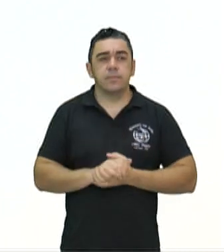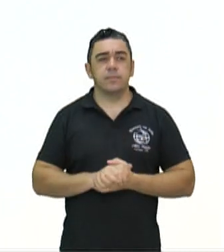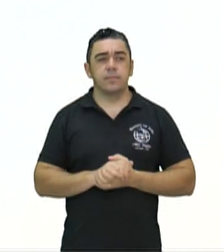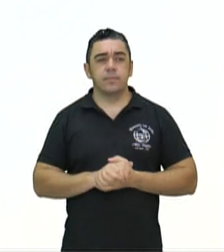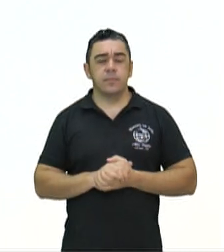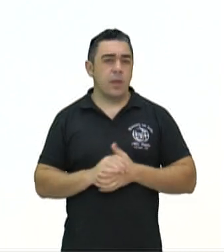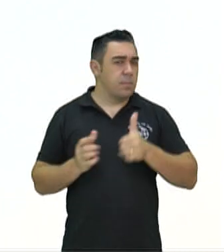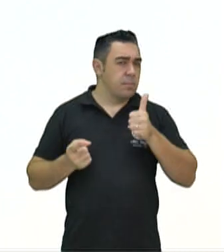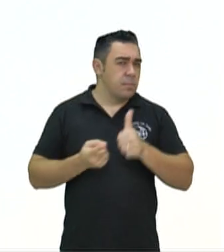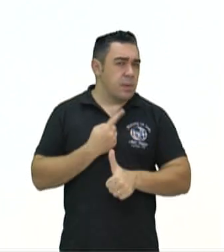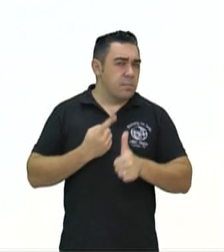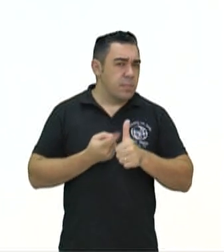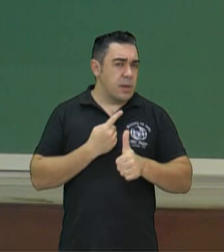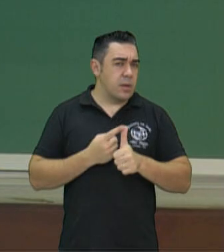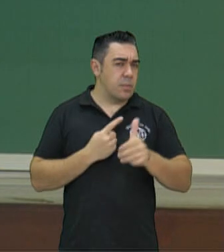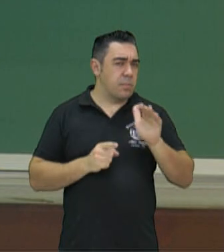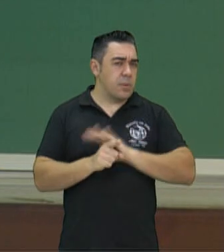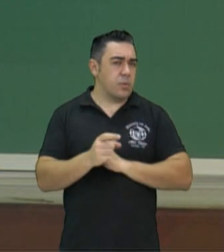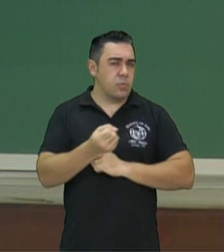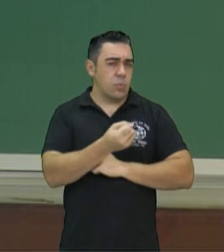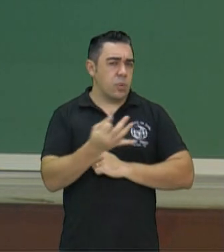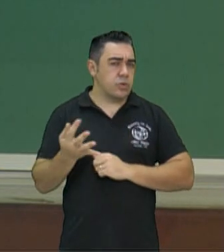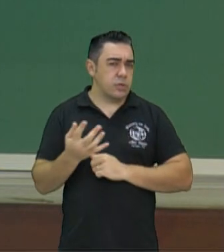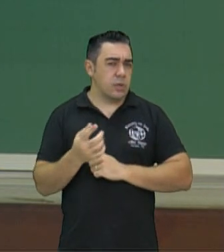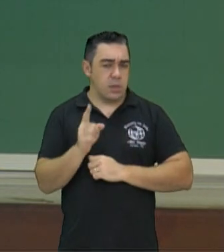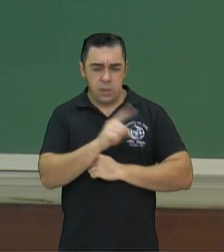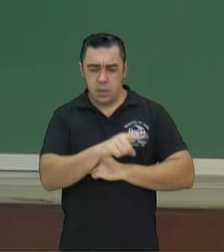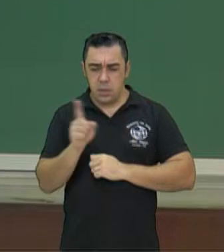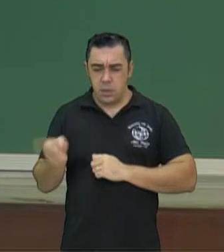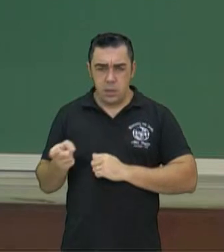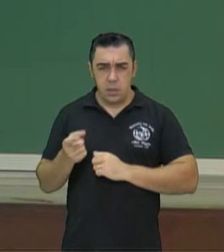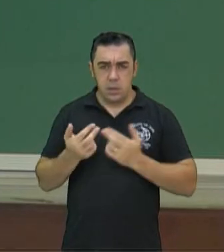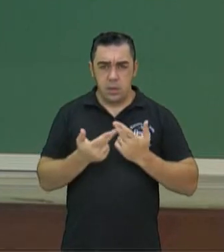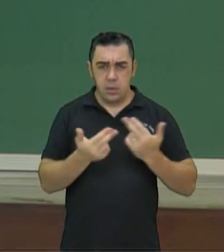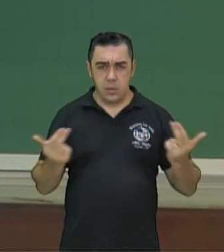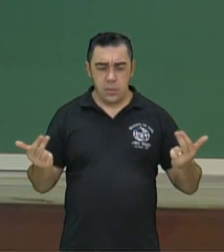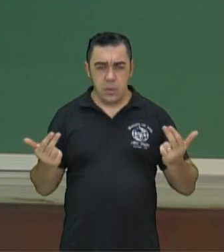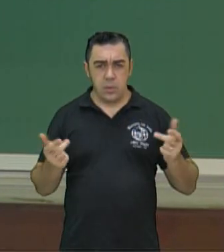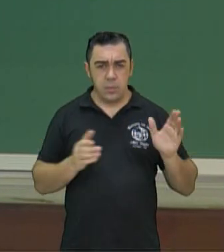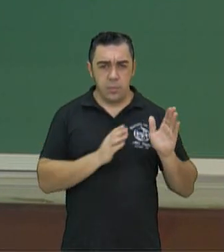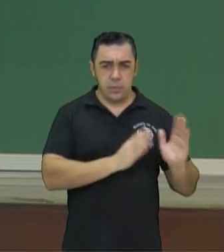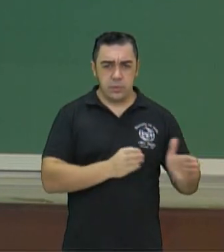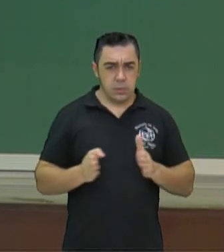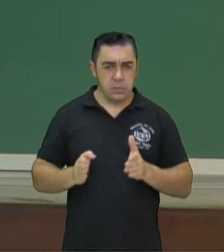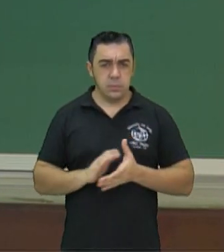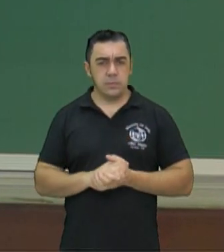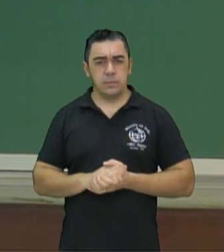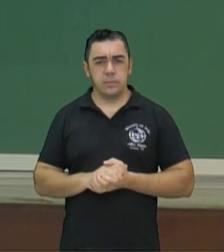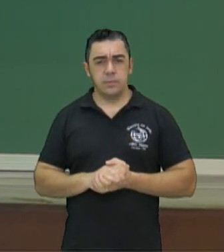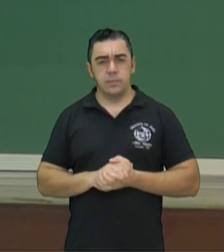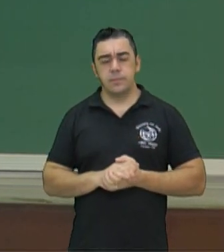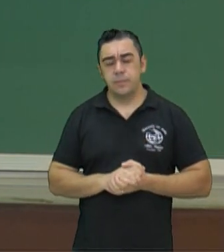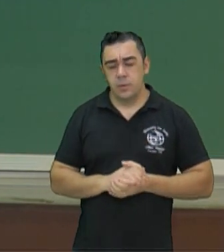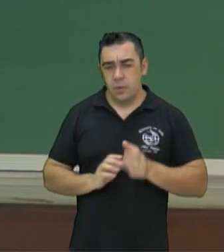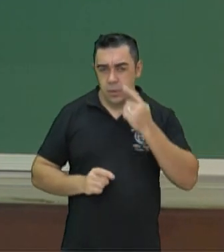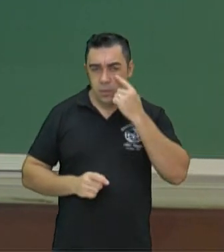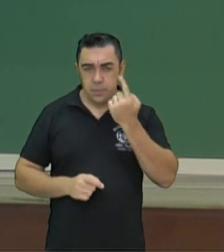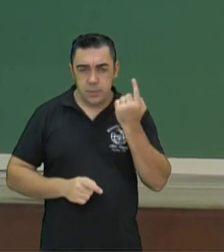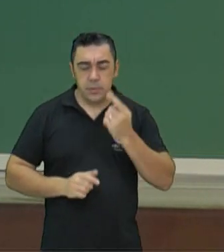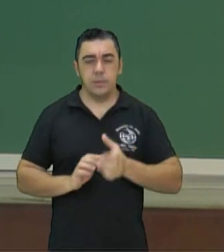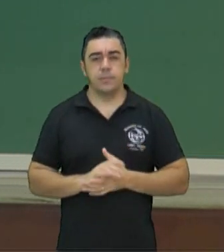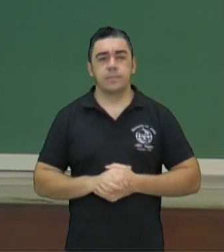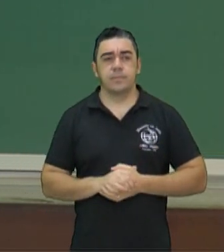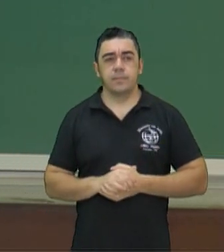a primeira pergunta, o número de objetos é igual ao número de posições? Vamos olhar aqui na primeira. Eu